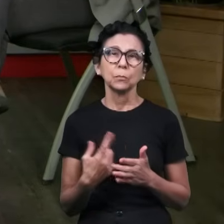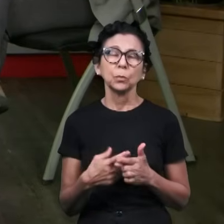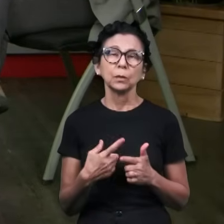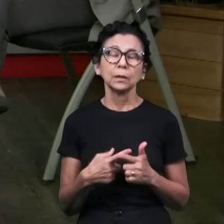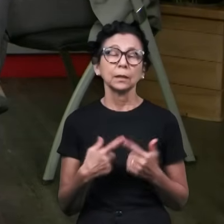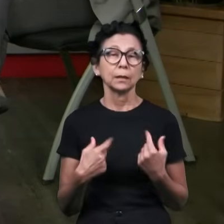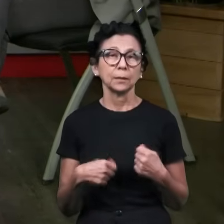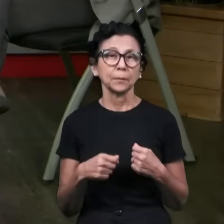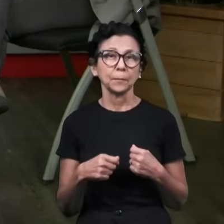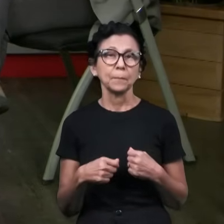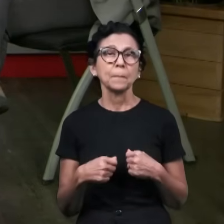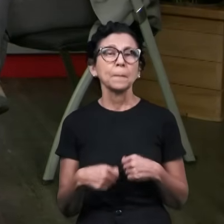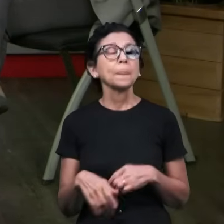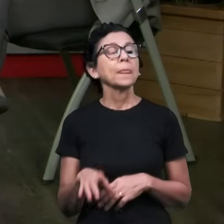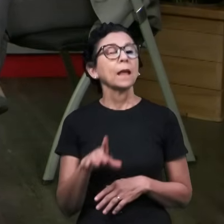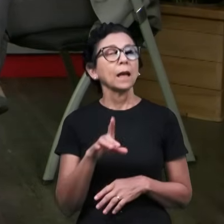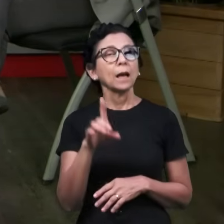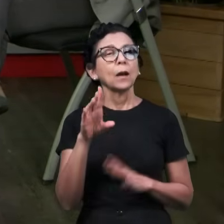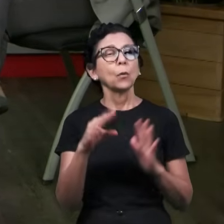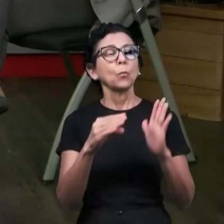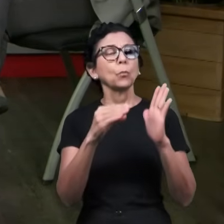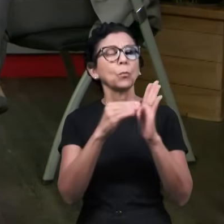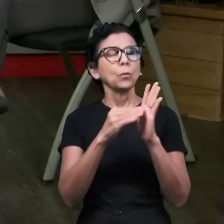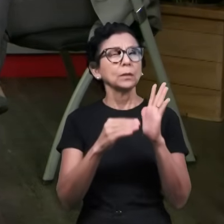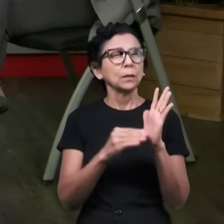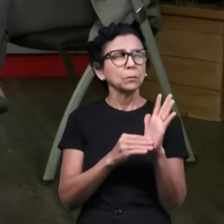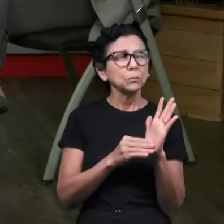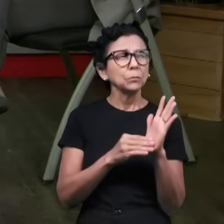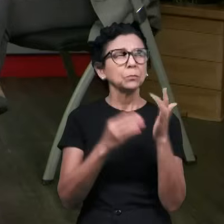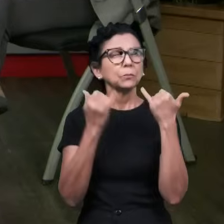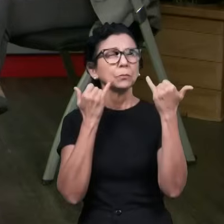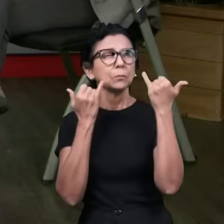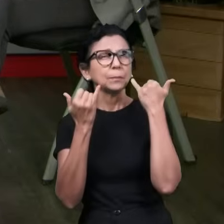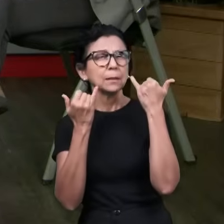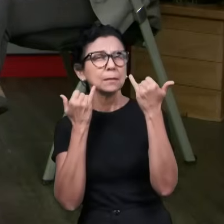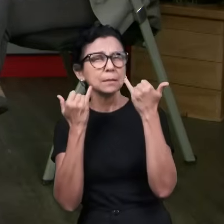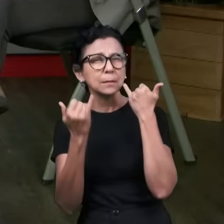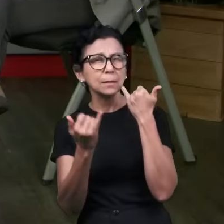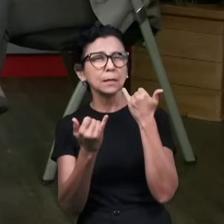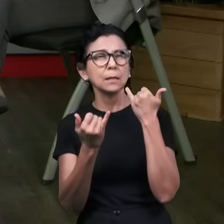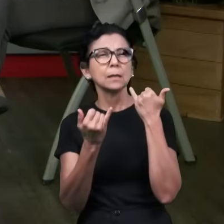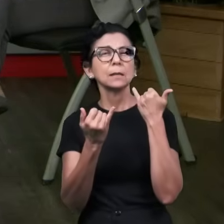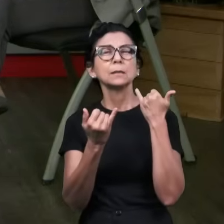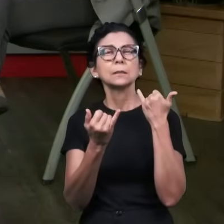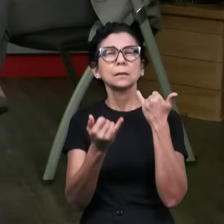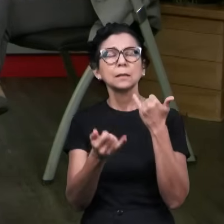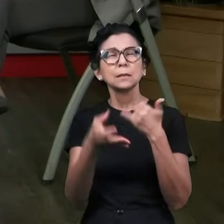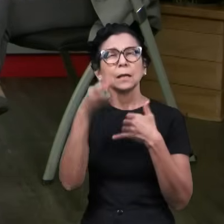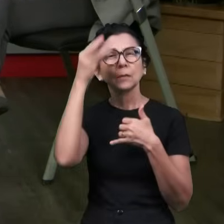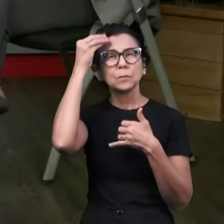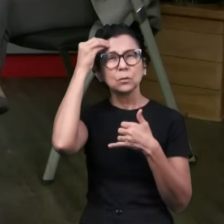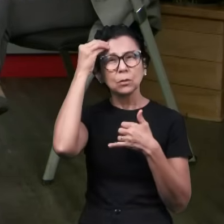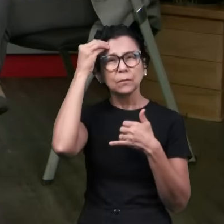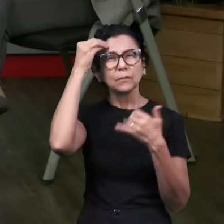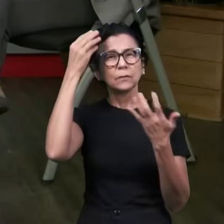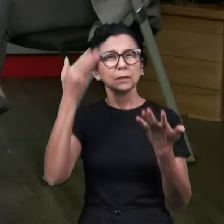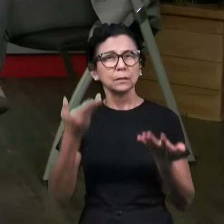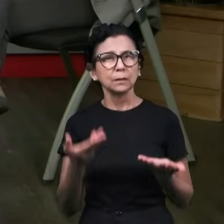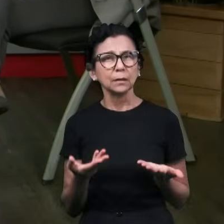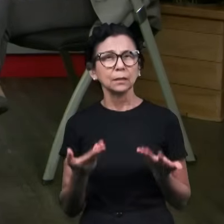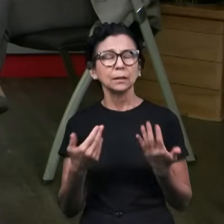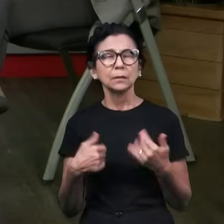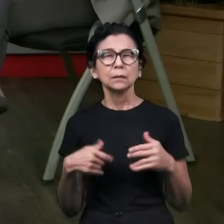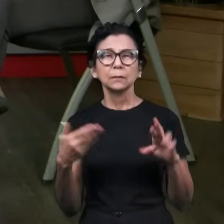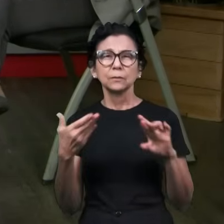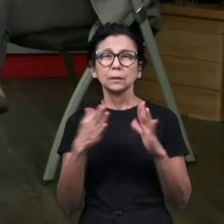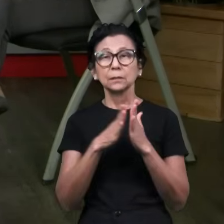descoberta daquele conteúdo, daquela informação, daquele aprendizado bíblico, né, naquilo